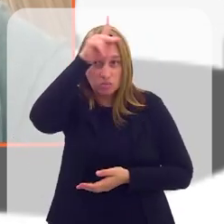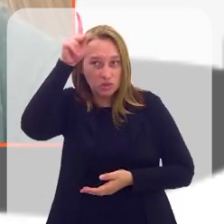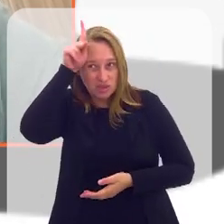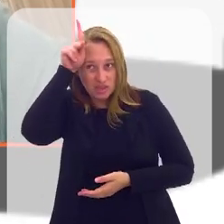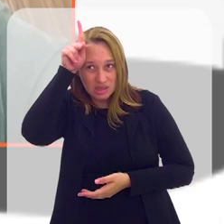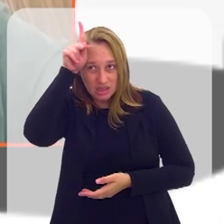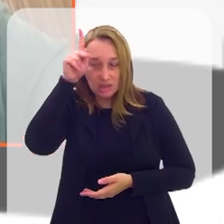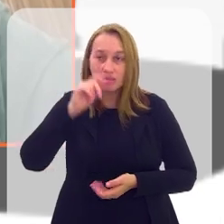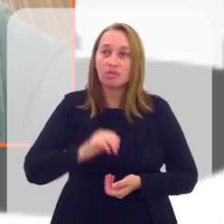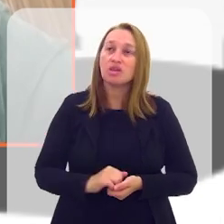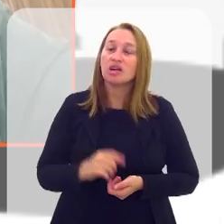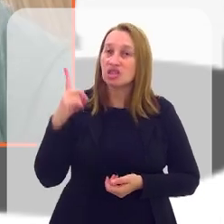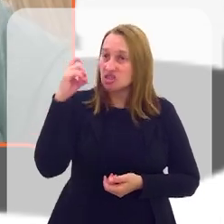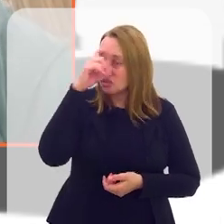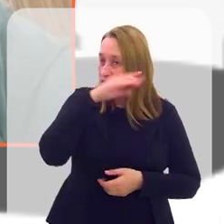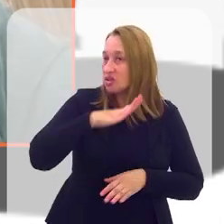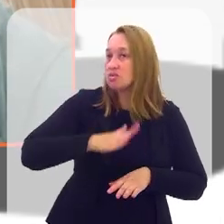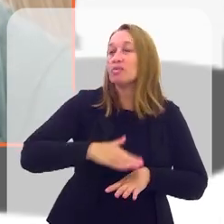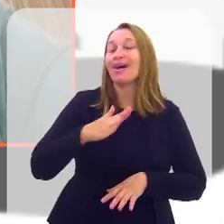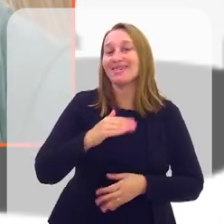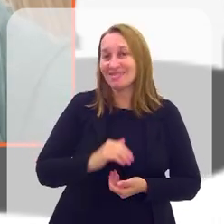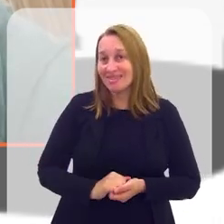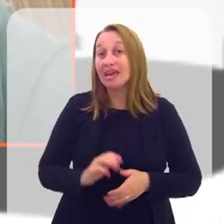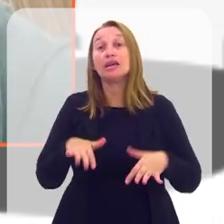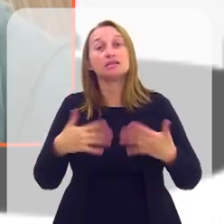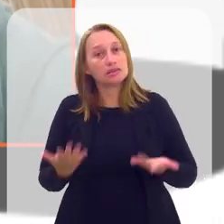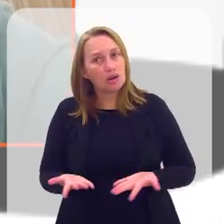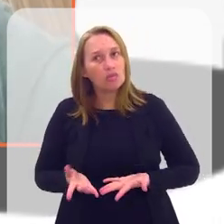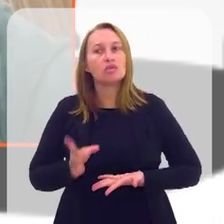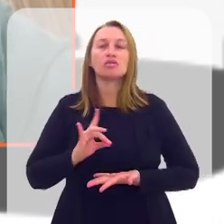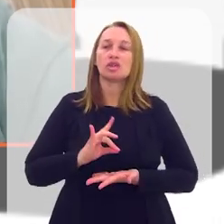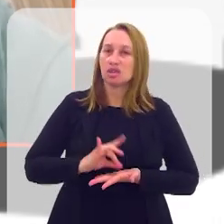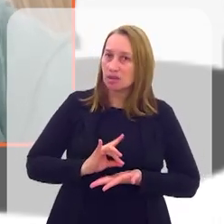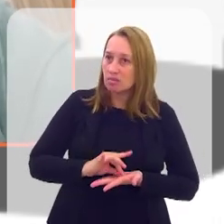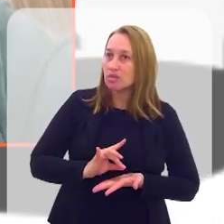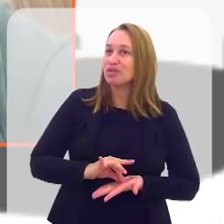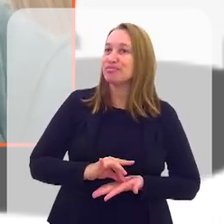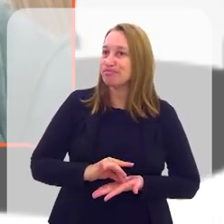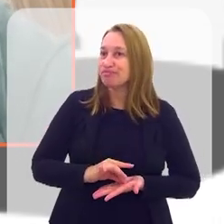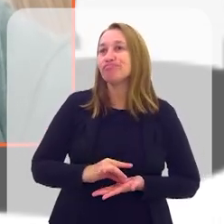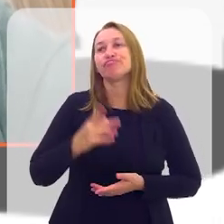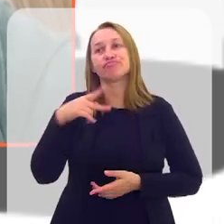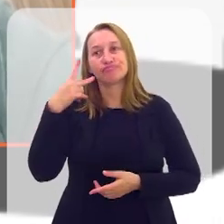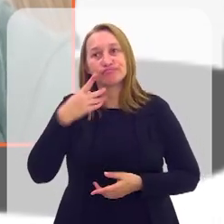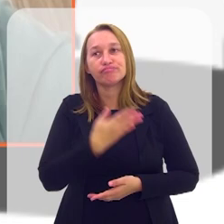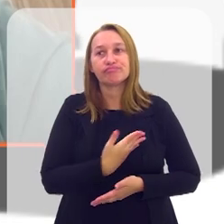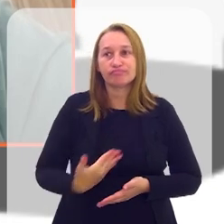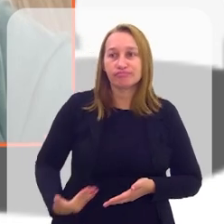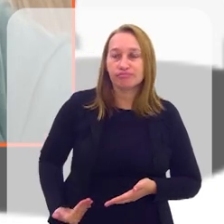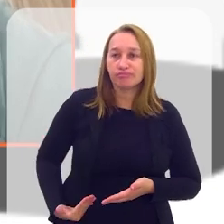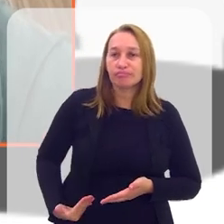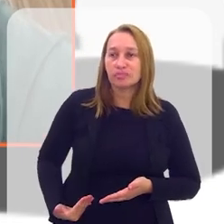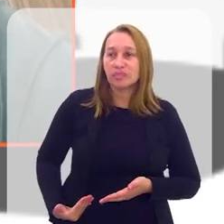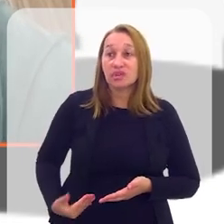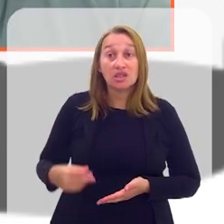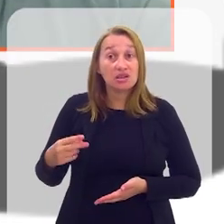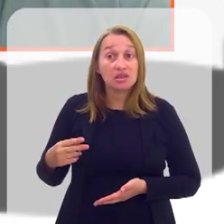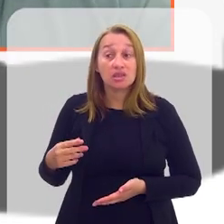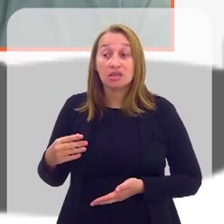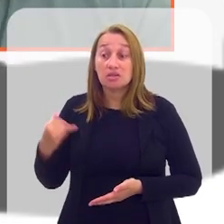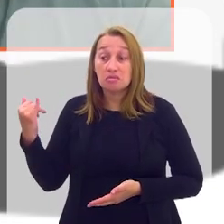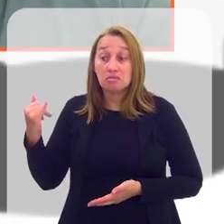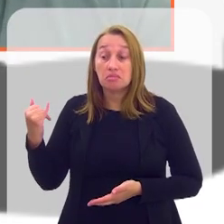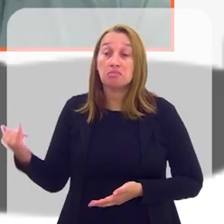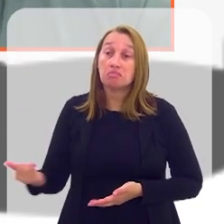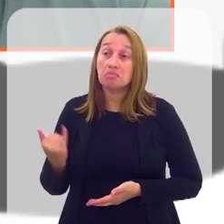realidade dos municípios ainda é mais dura. Então, realmente, é uma política pública